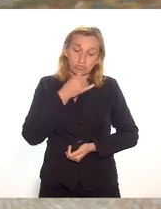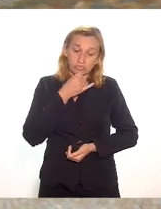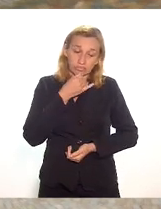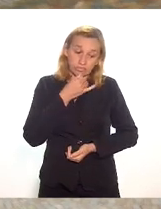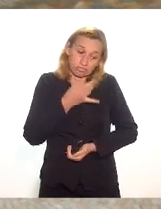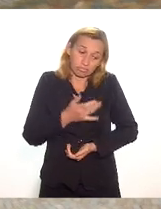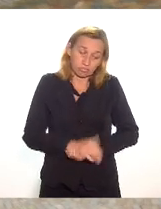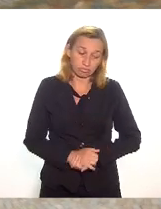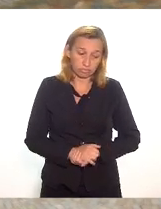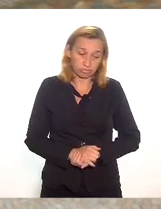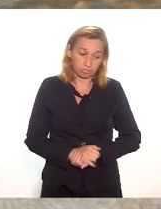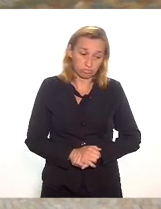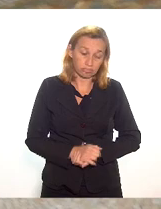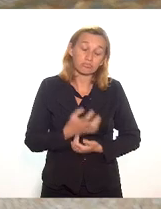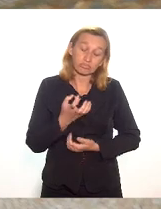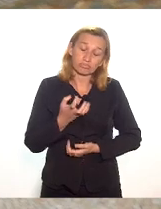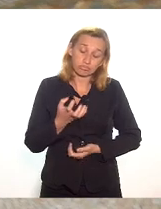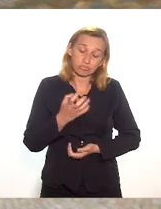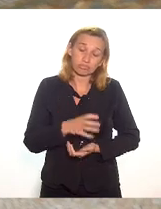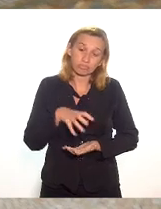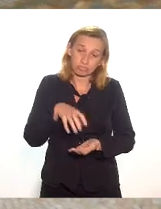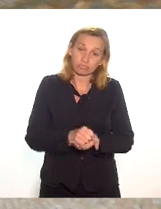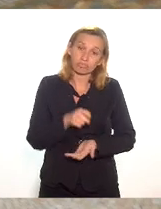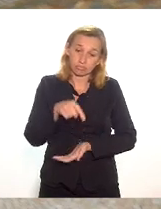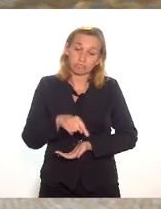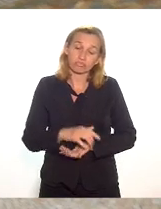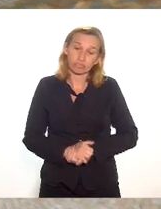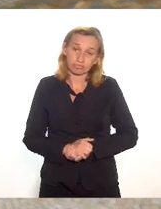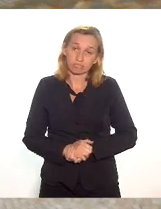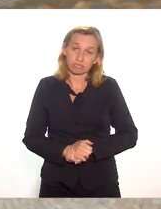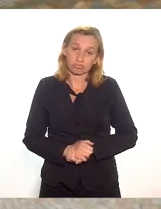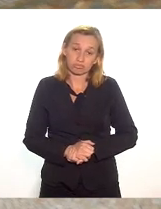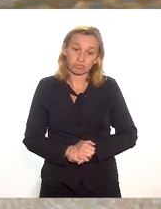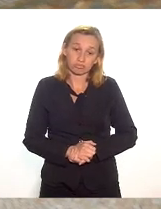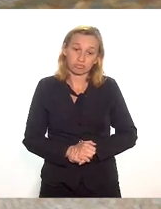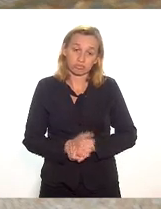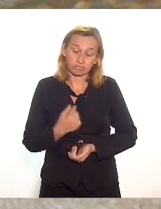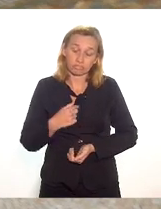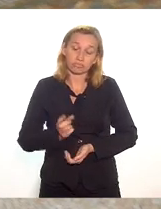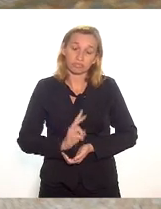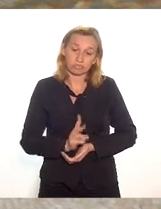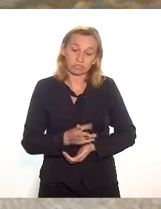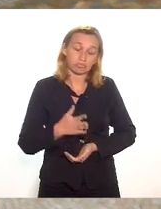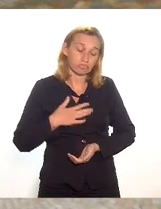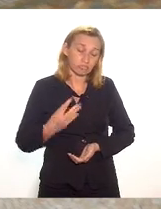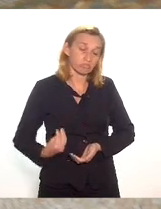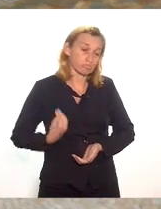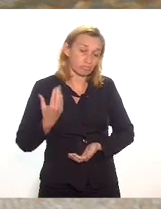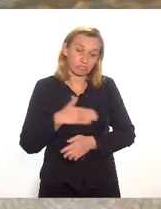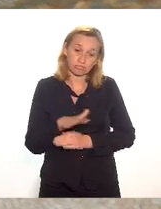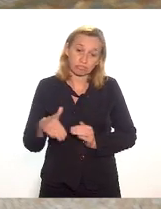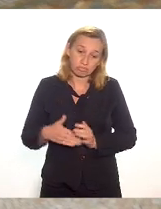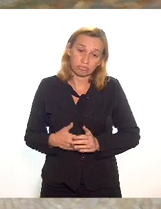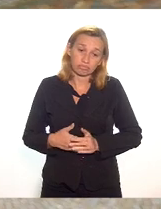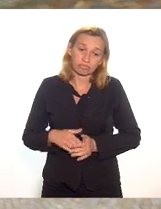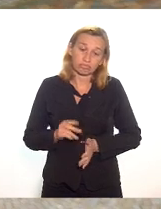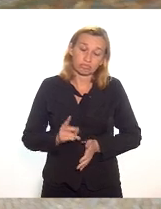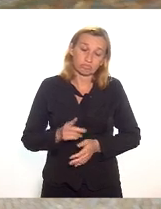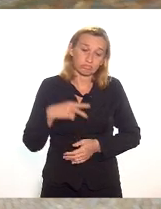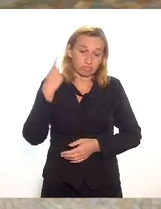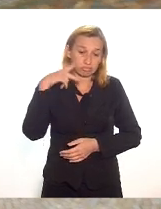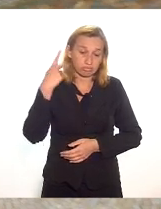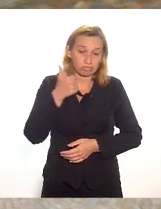entristeceu muito e eu queria deixar registrado aqui. Eu sempre, minha vida inteira, desde que fui vereador